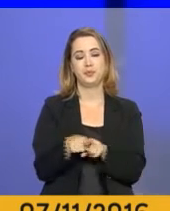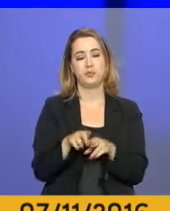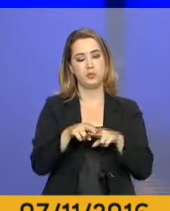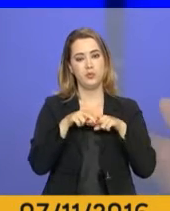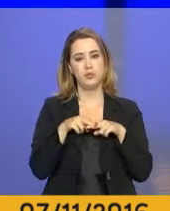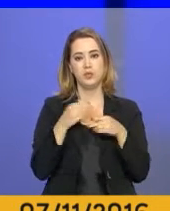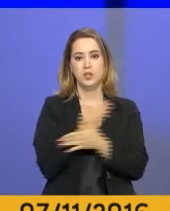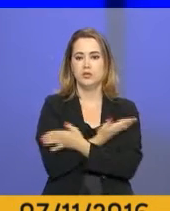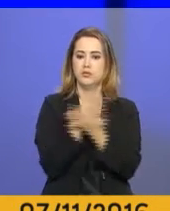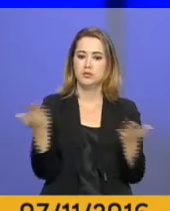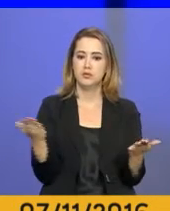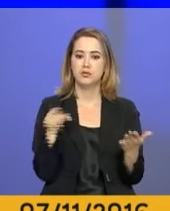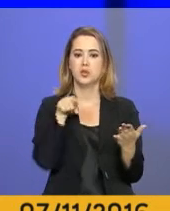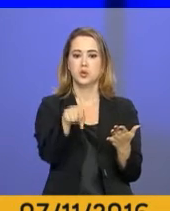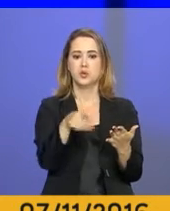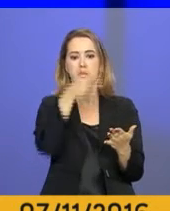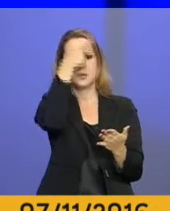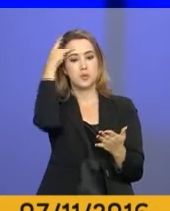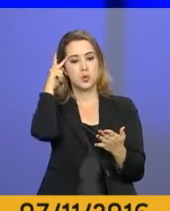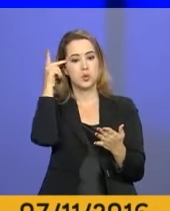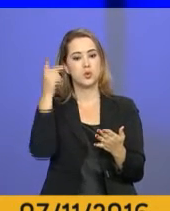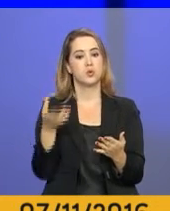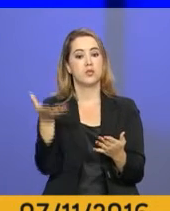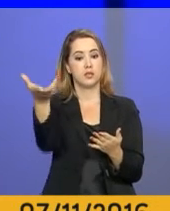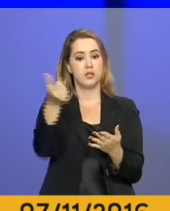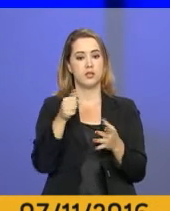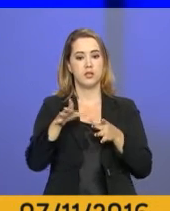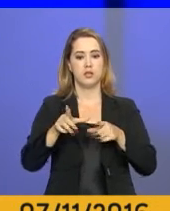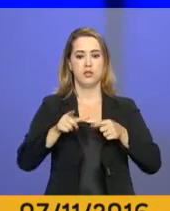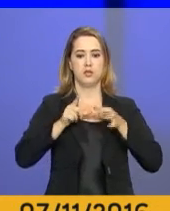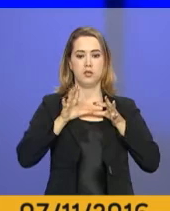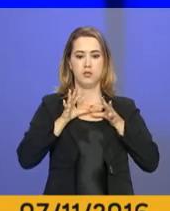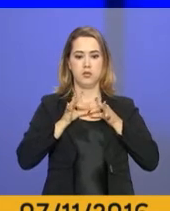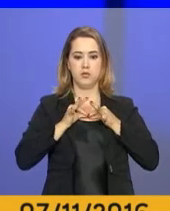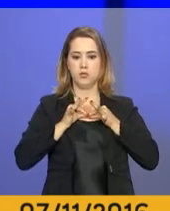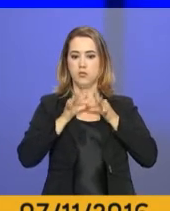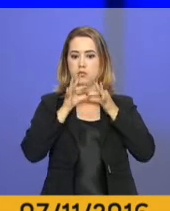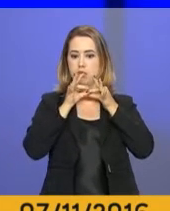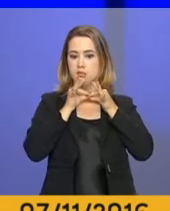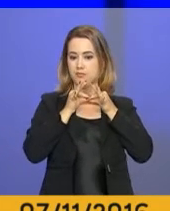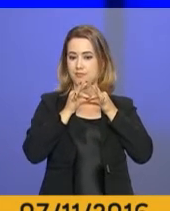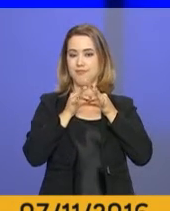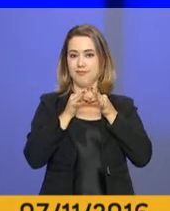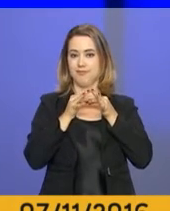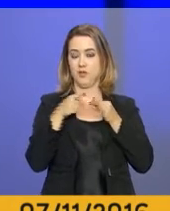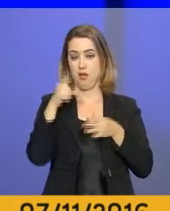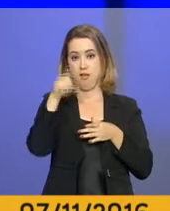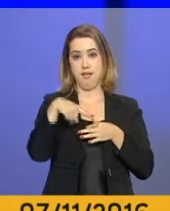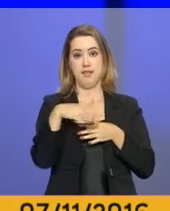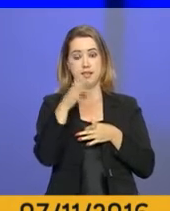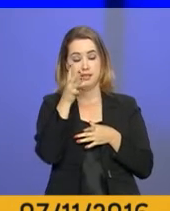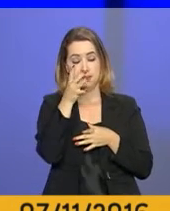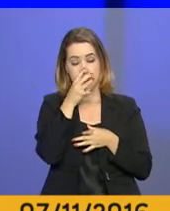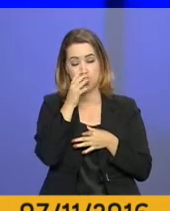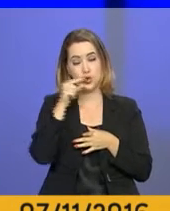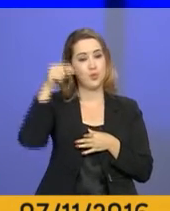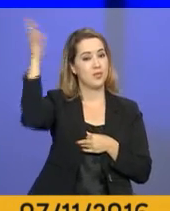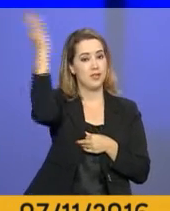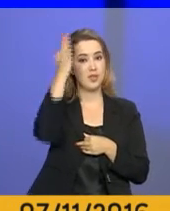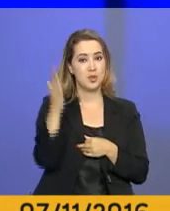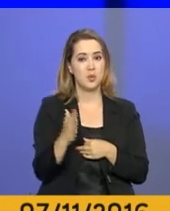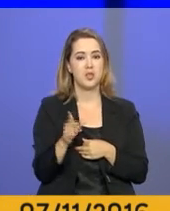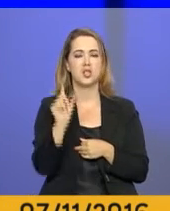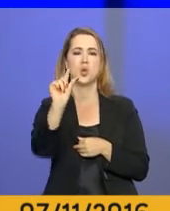senhores e senhoras homenageados eu acho que é interessante do brasil nós temos um pouco a